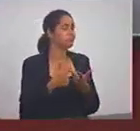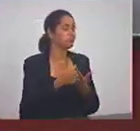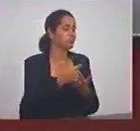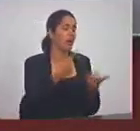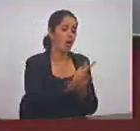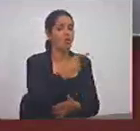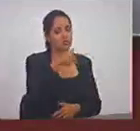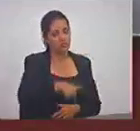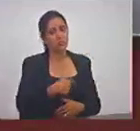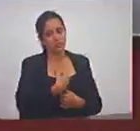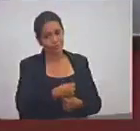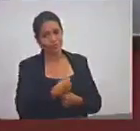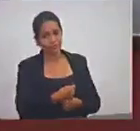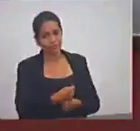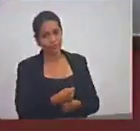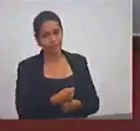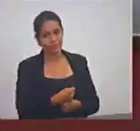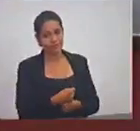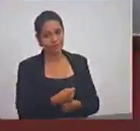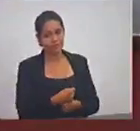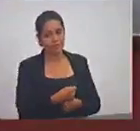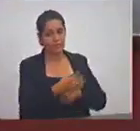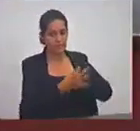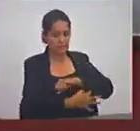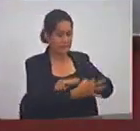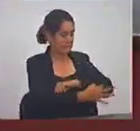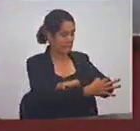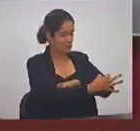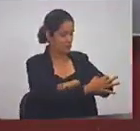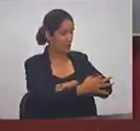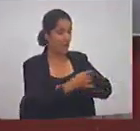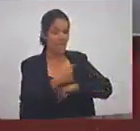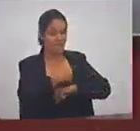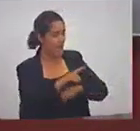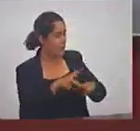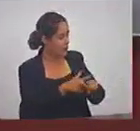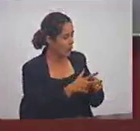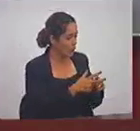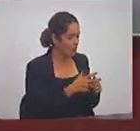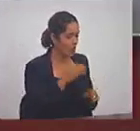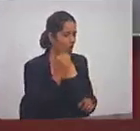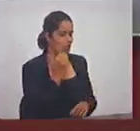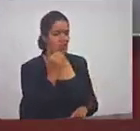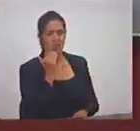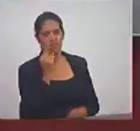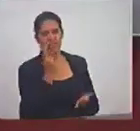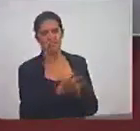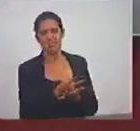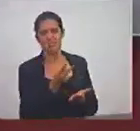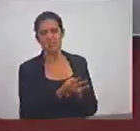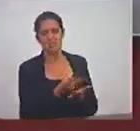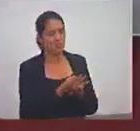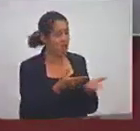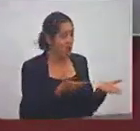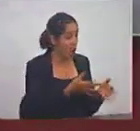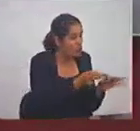acontecendo em Votuporanga. Tapa-buraco, às vezes, sendo realizado mal feito, sem durabilidade, faça um tapa-buraco hoje, daqui a